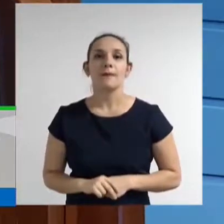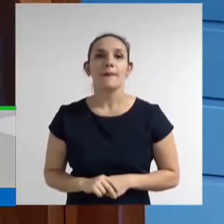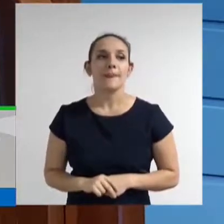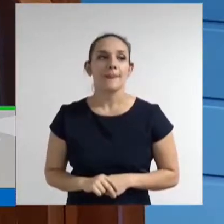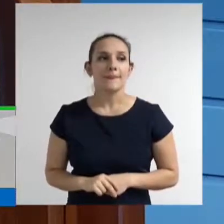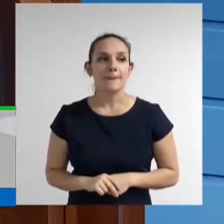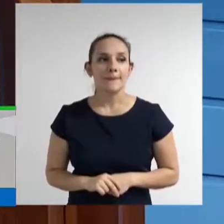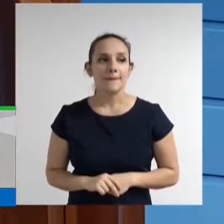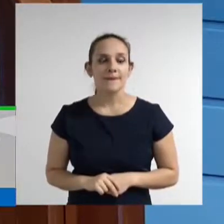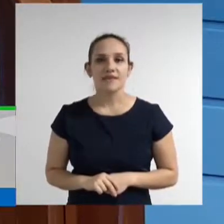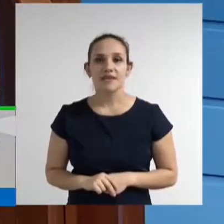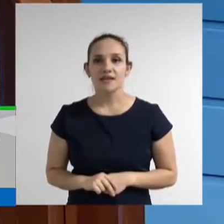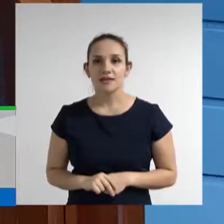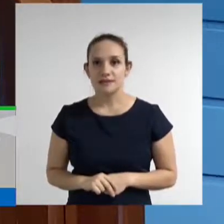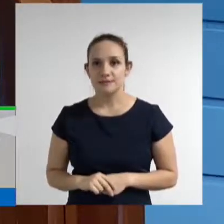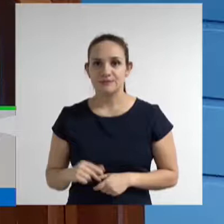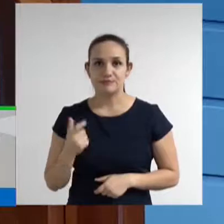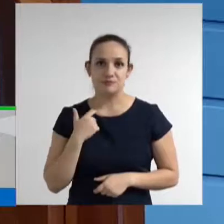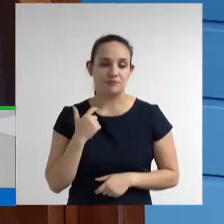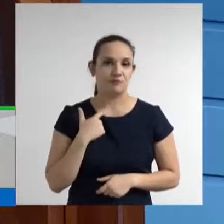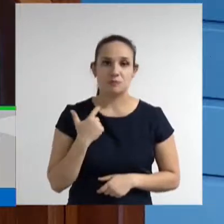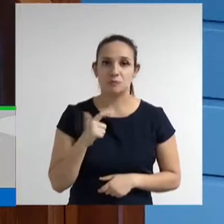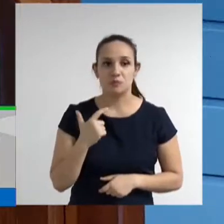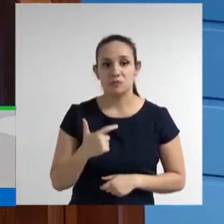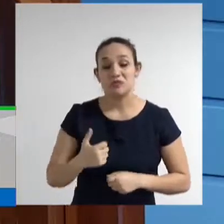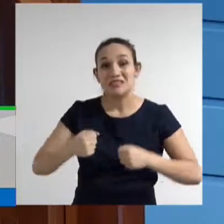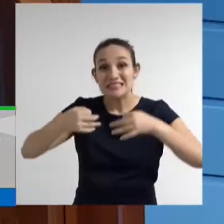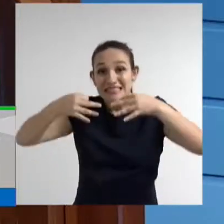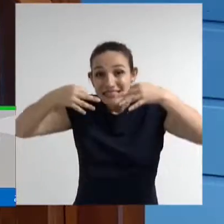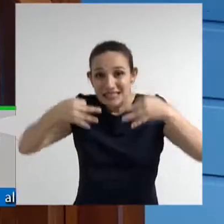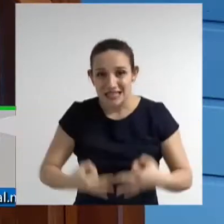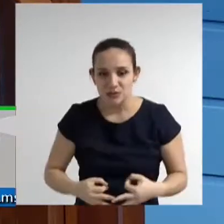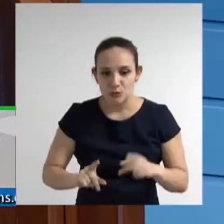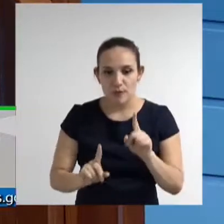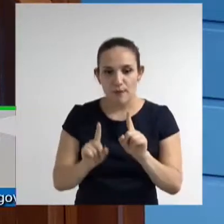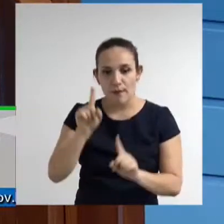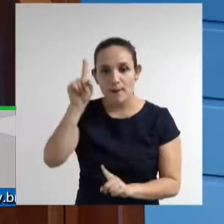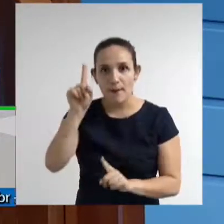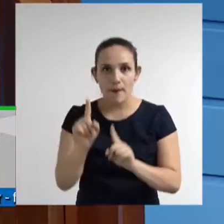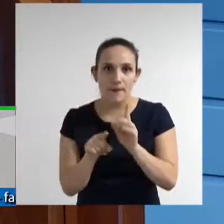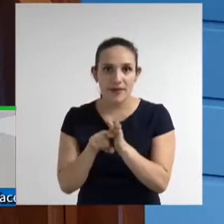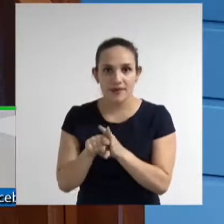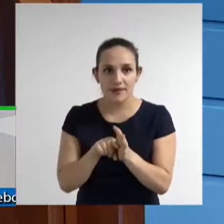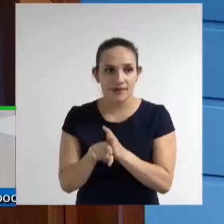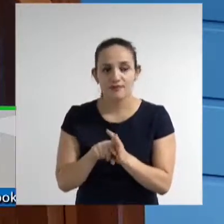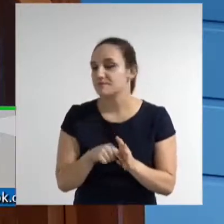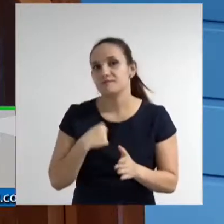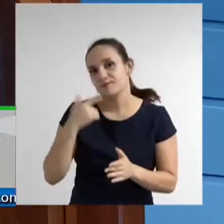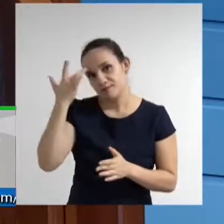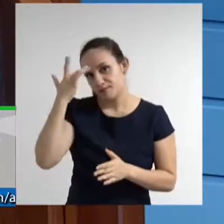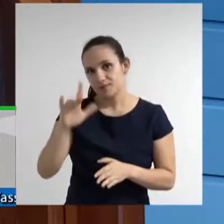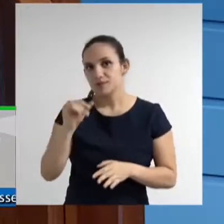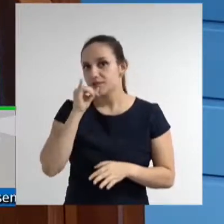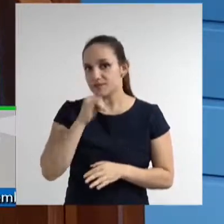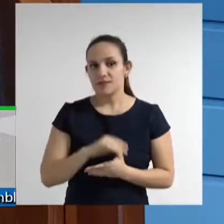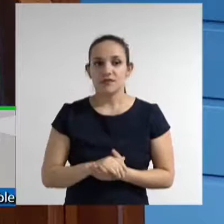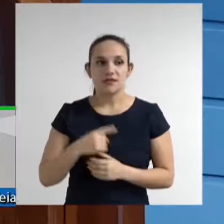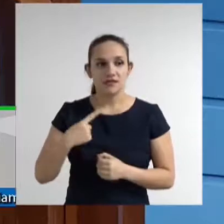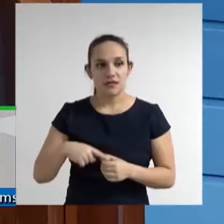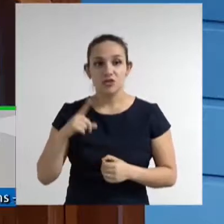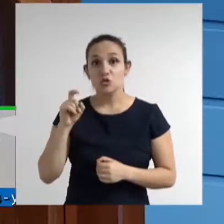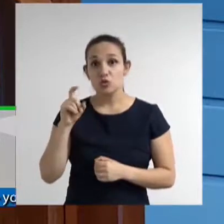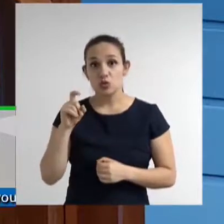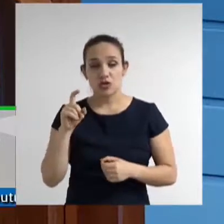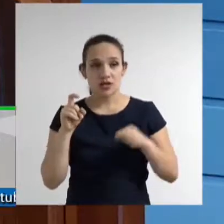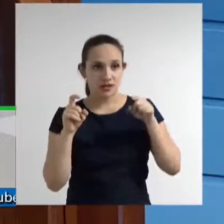que eu não tenho aqui dados extremamente precisos para lhe dizer, mas que Dourados, por exemplo, teve um conjunto